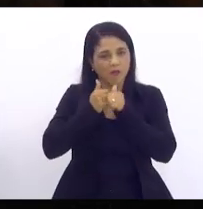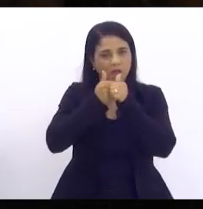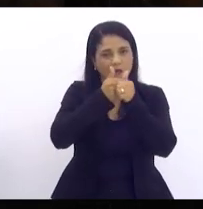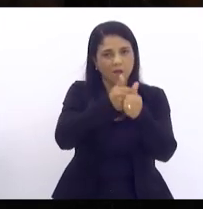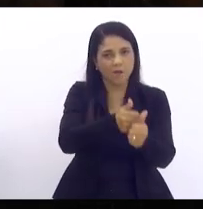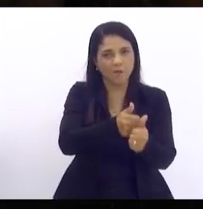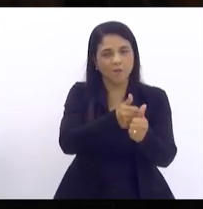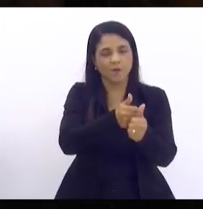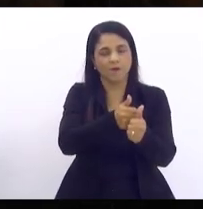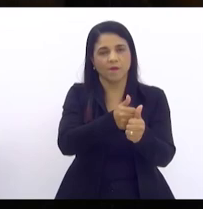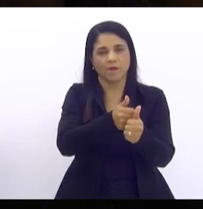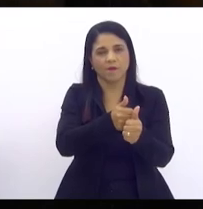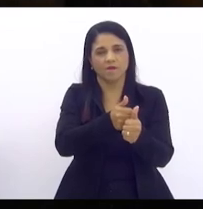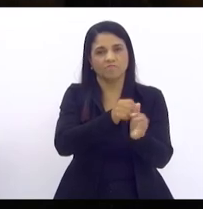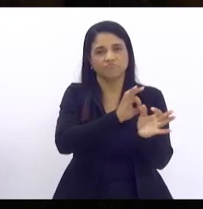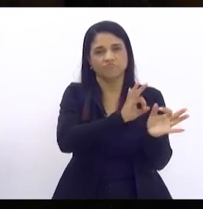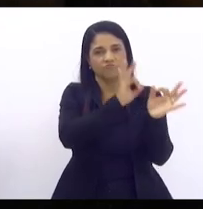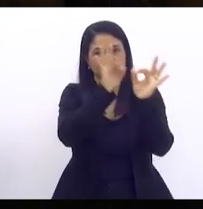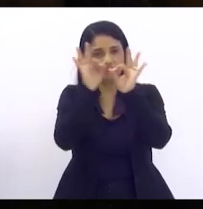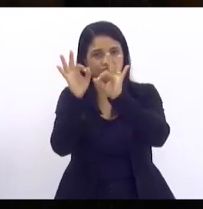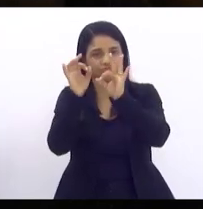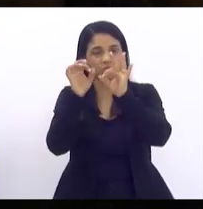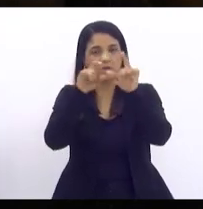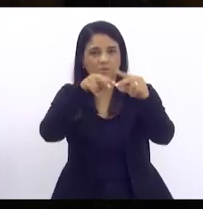acompanham de forma remota,